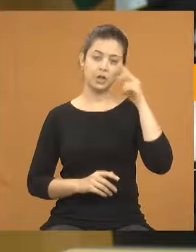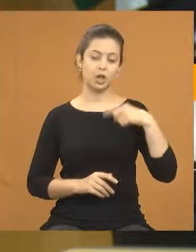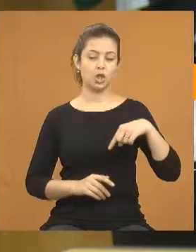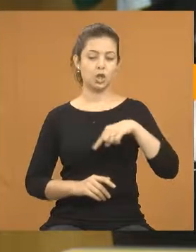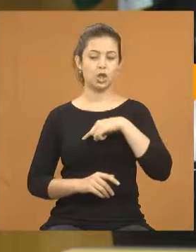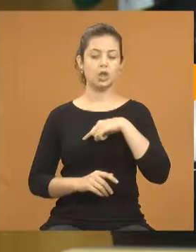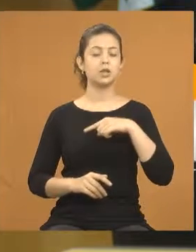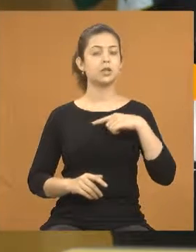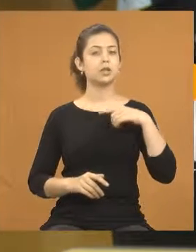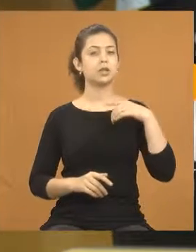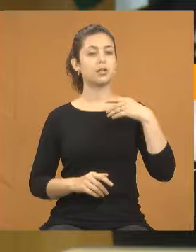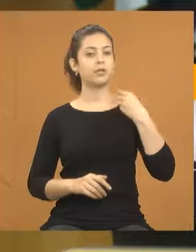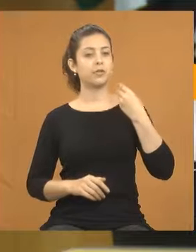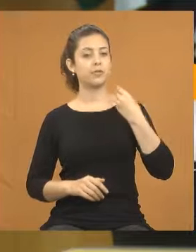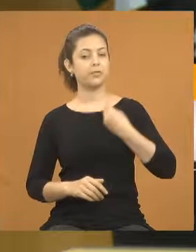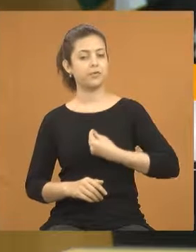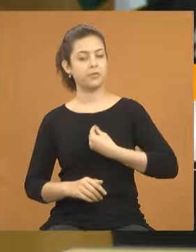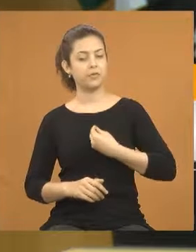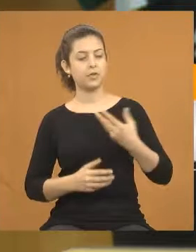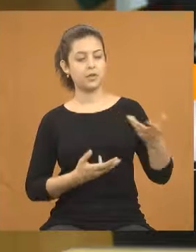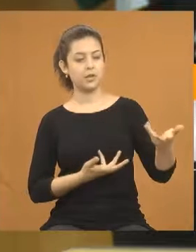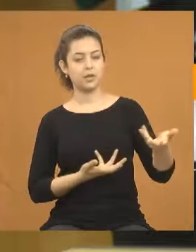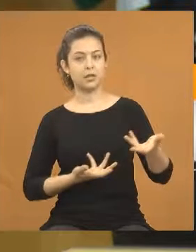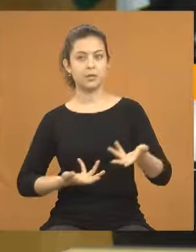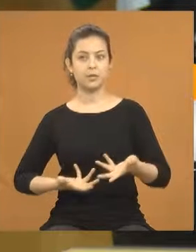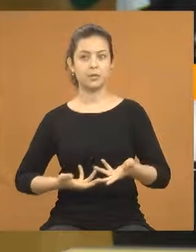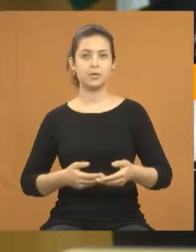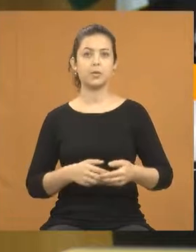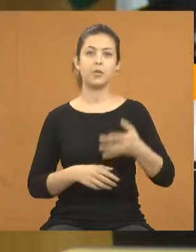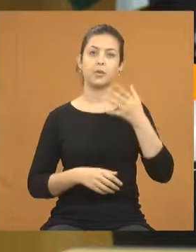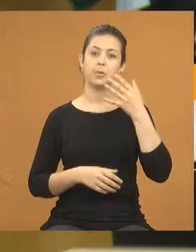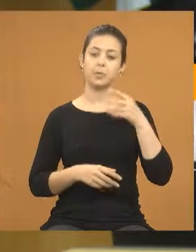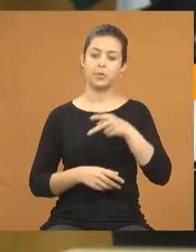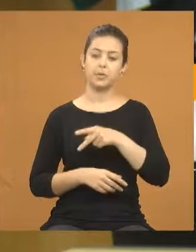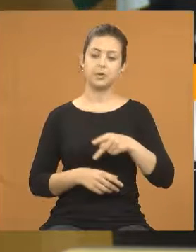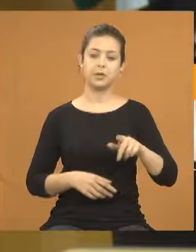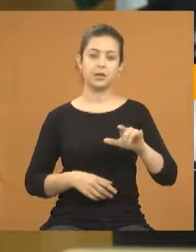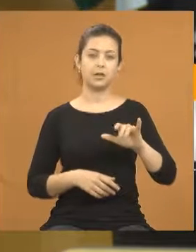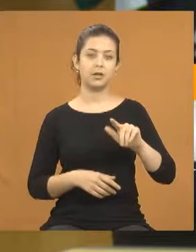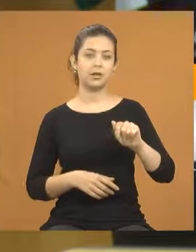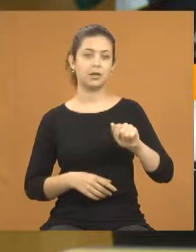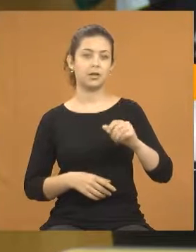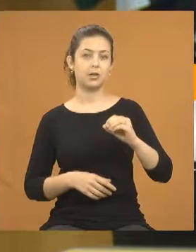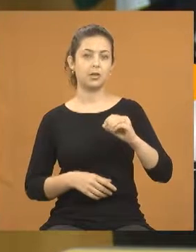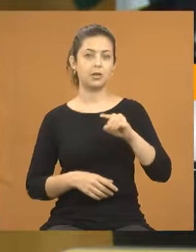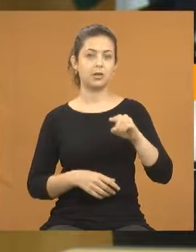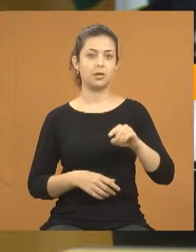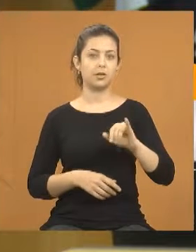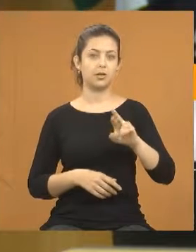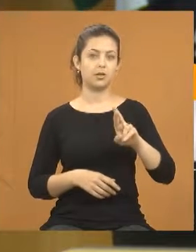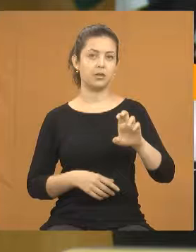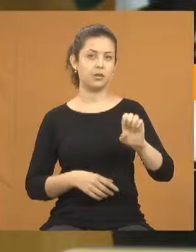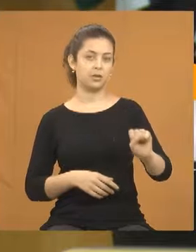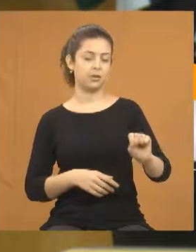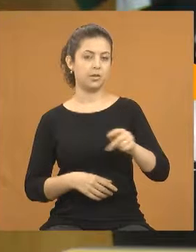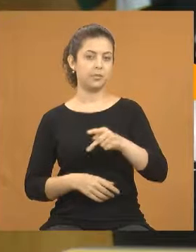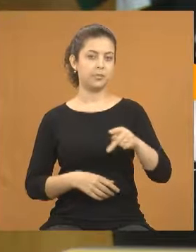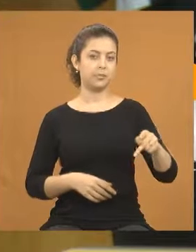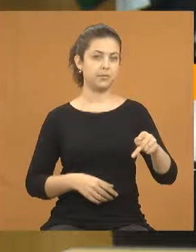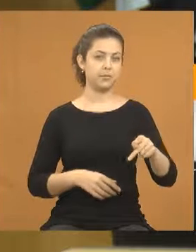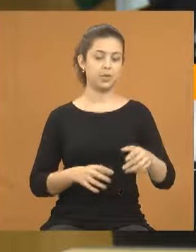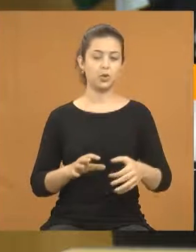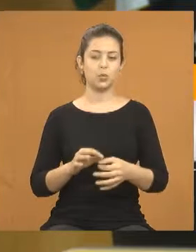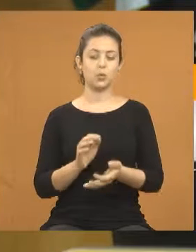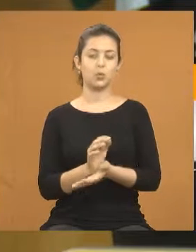gente esteve aqui, recebendo aqui o presidente da Liga, Osíris, que é o presidente da